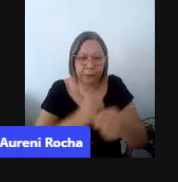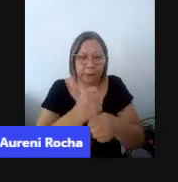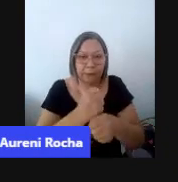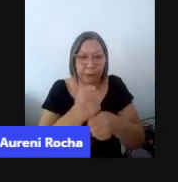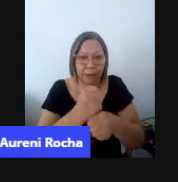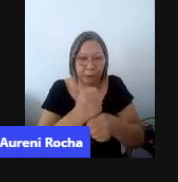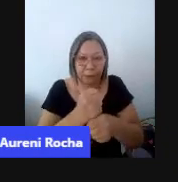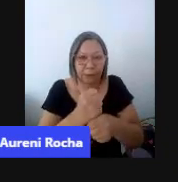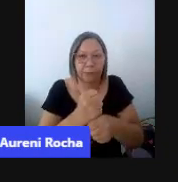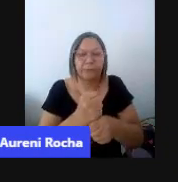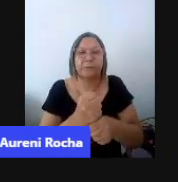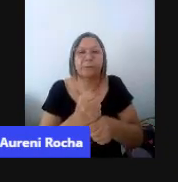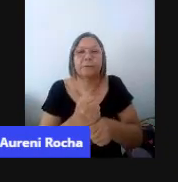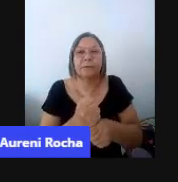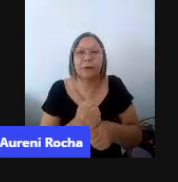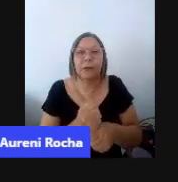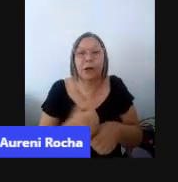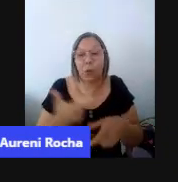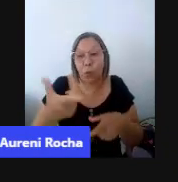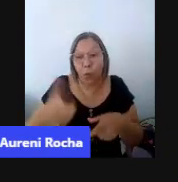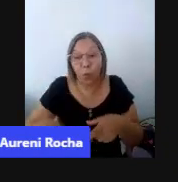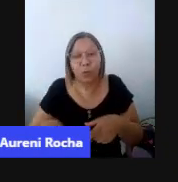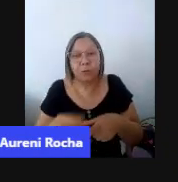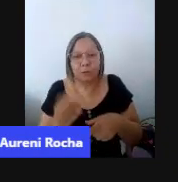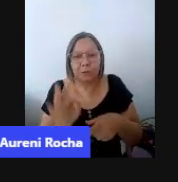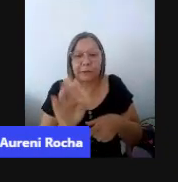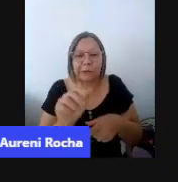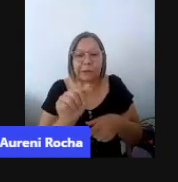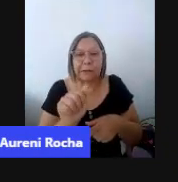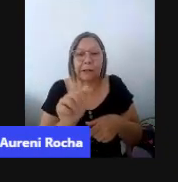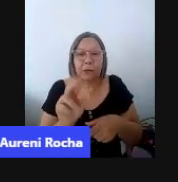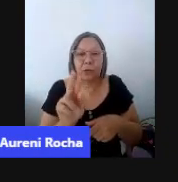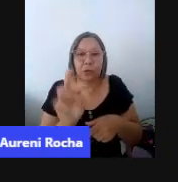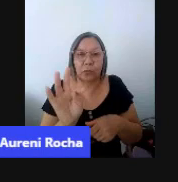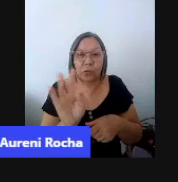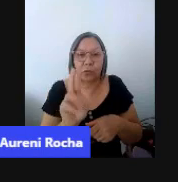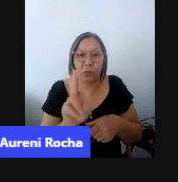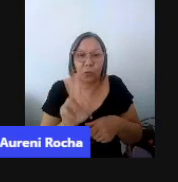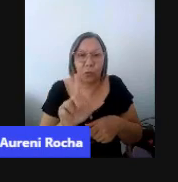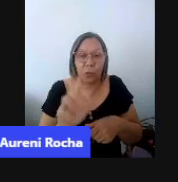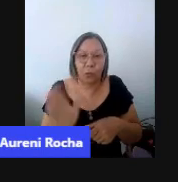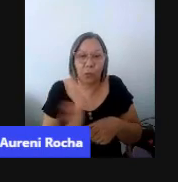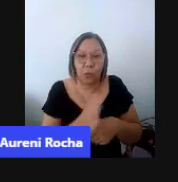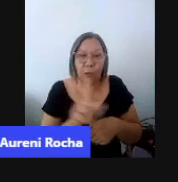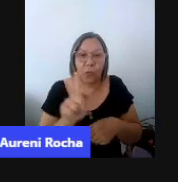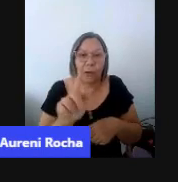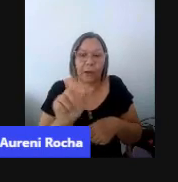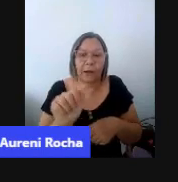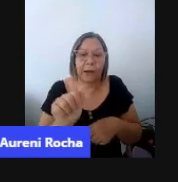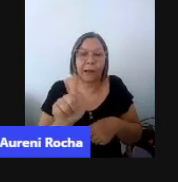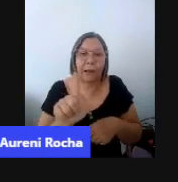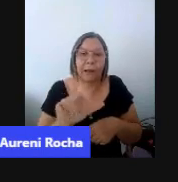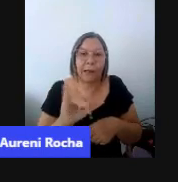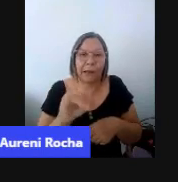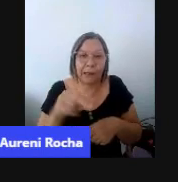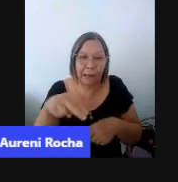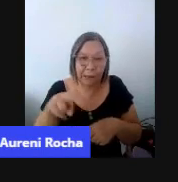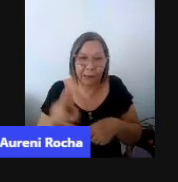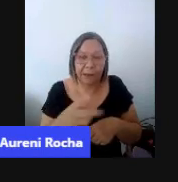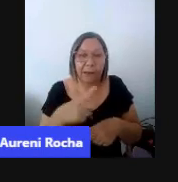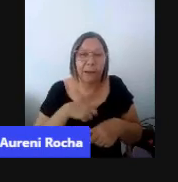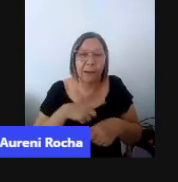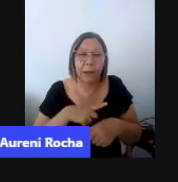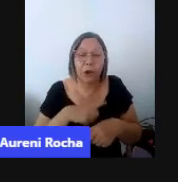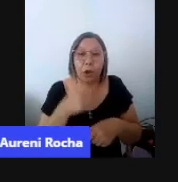tatu galinha 12 filhotes. Então, você pode ver mais uma vez por que que essa espécie é tão frágil. Por que que a retirada